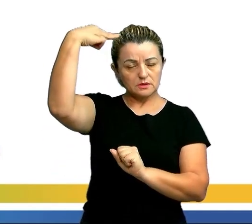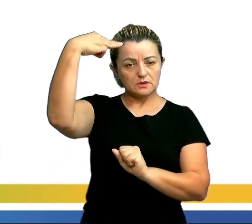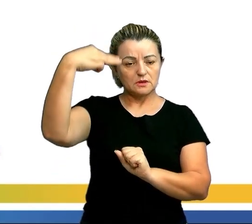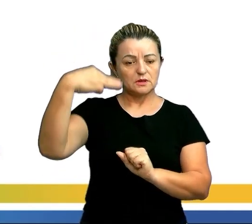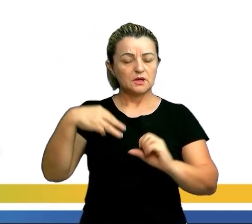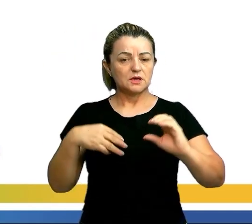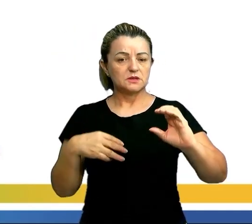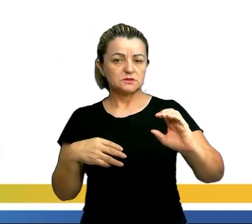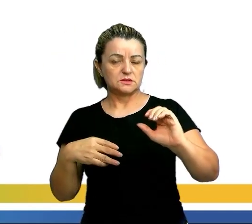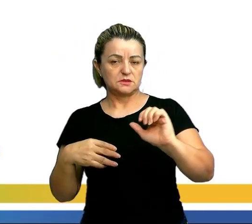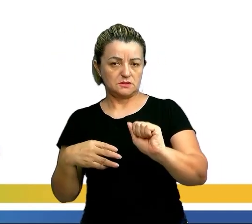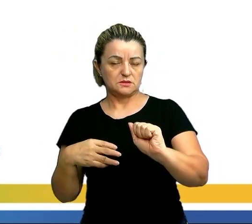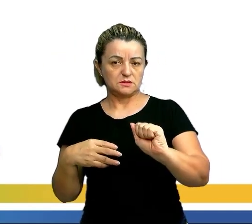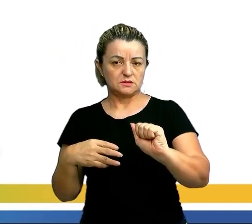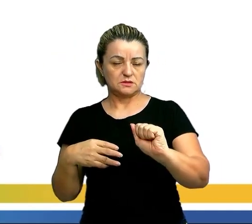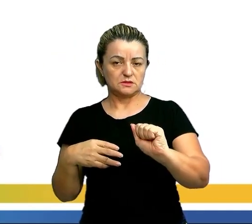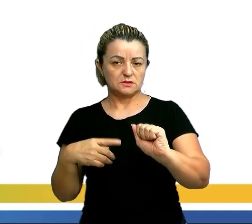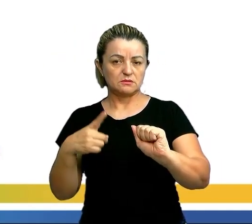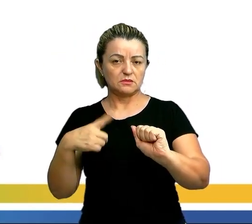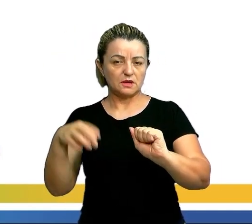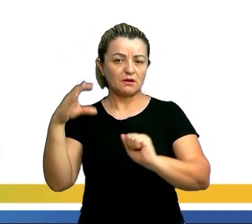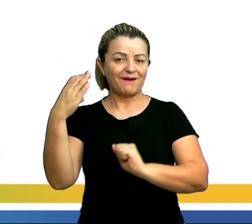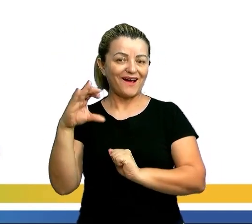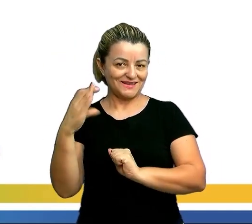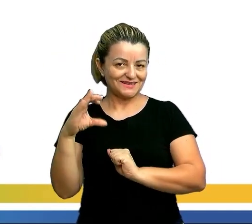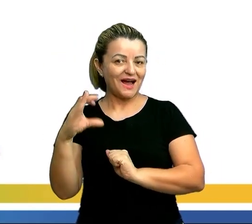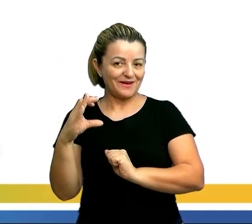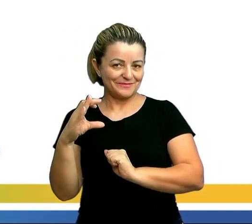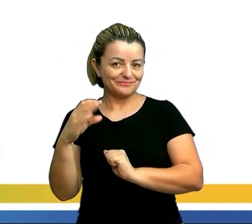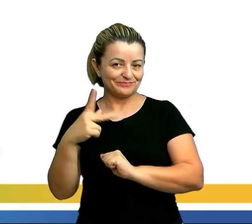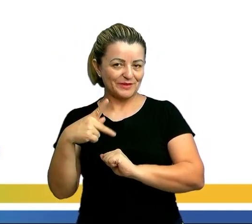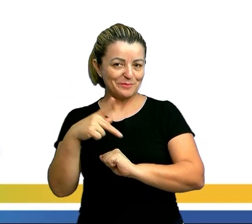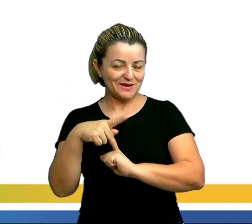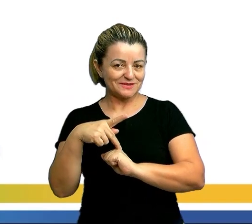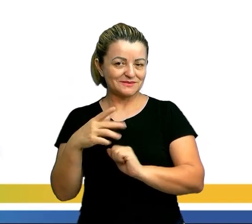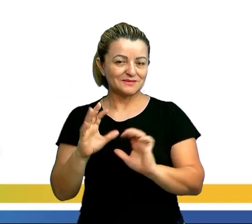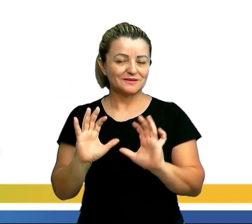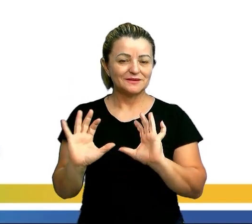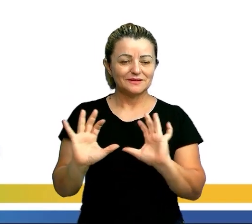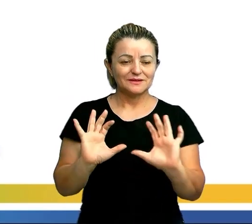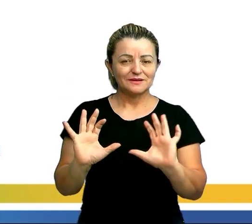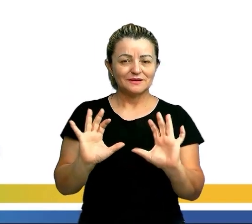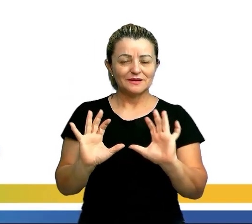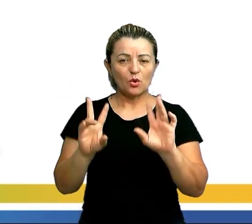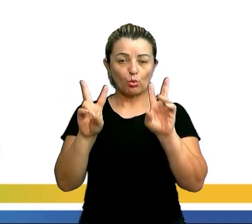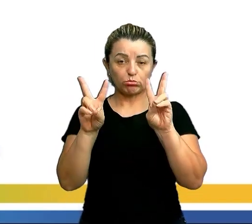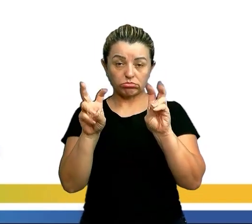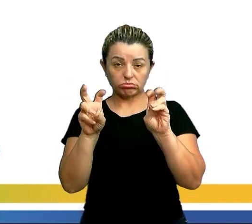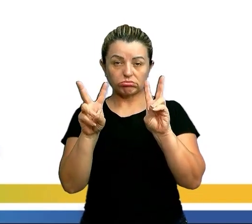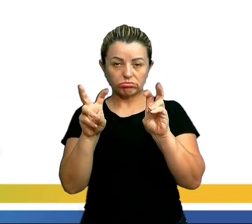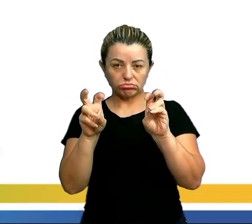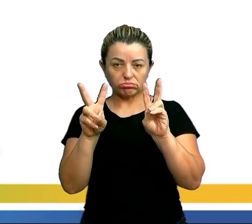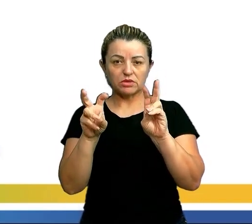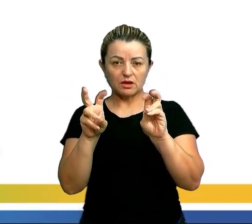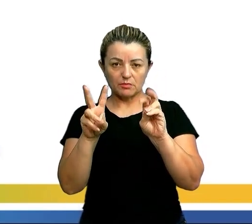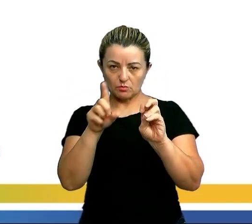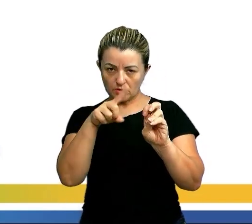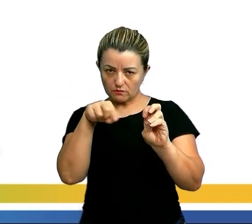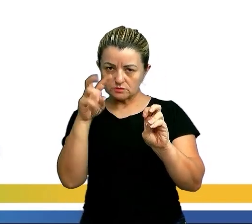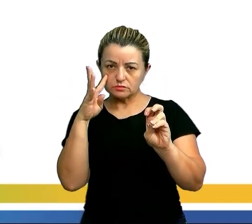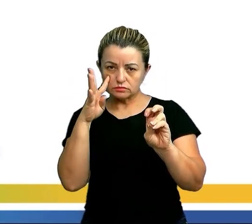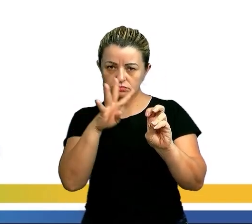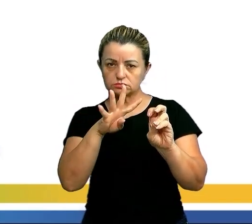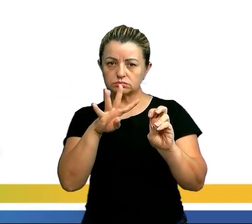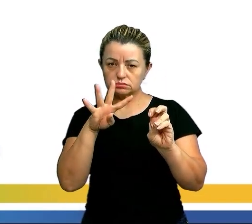e CA, que é o Canadá, né? No caso, o Canadá. Isso é um assunto que deve ser levado em